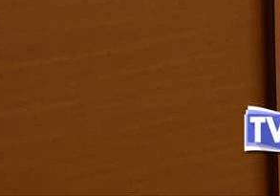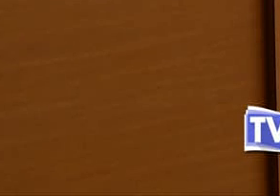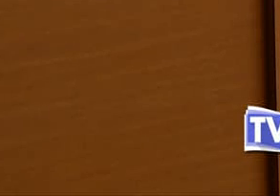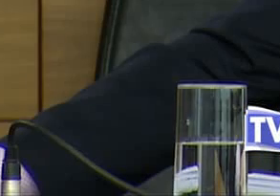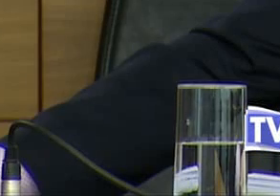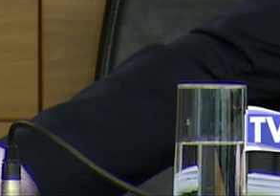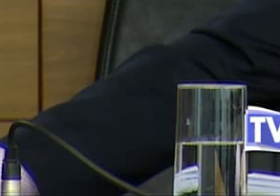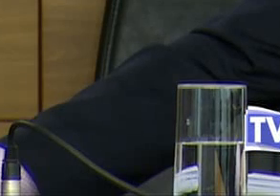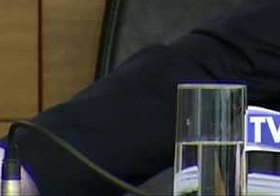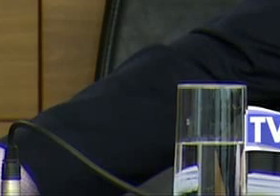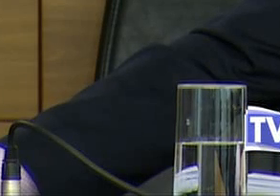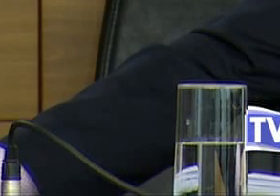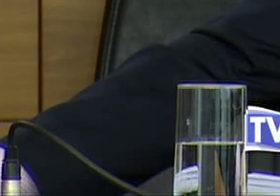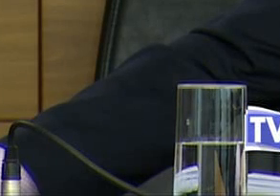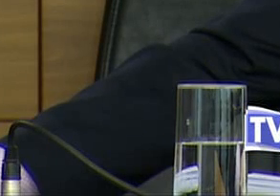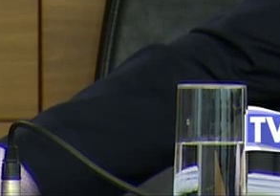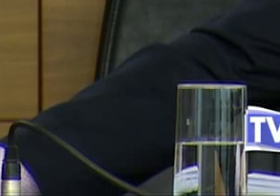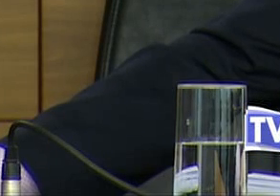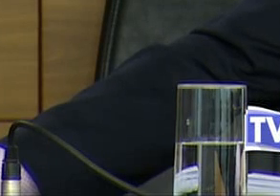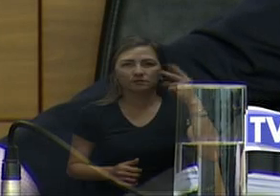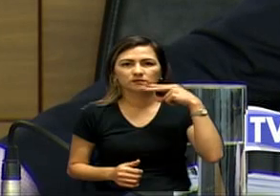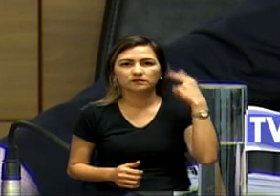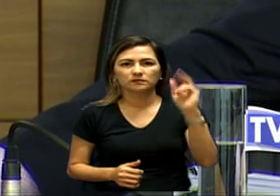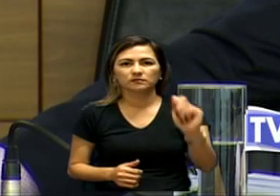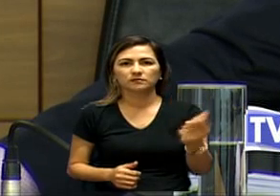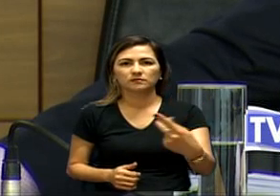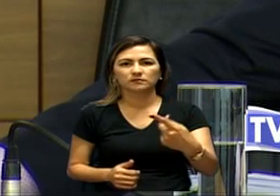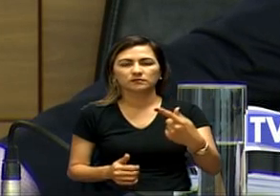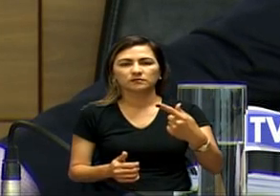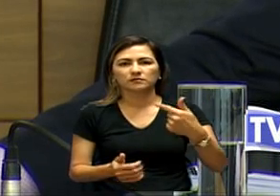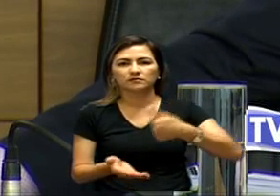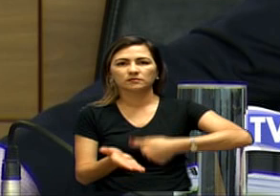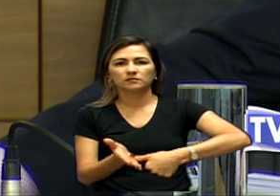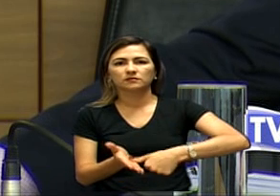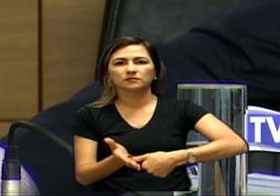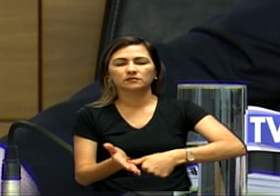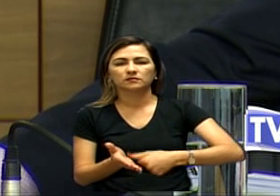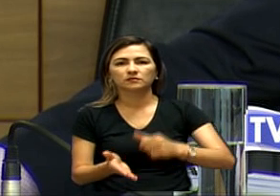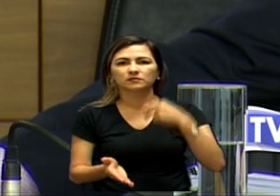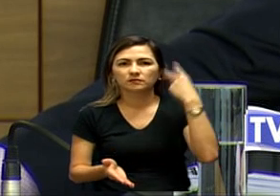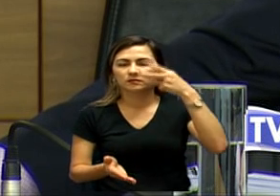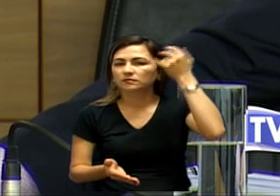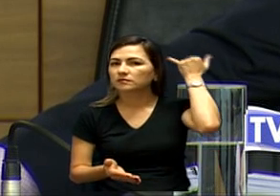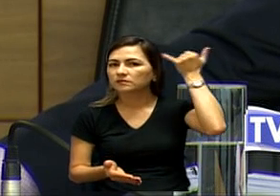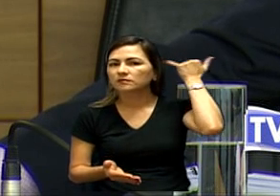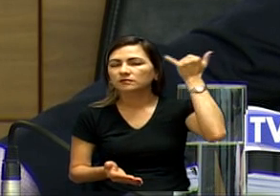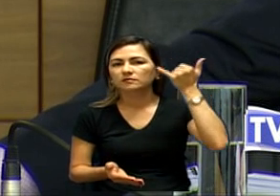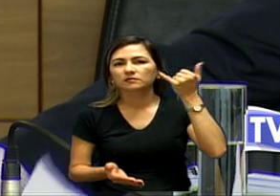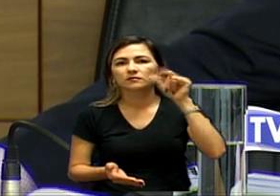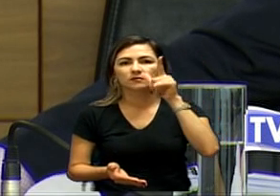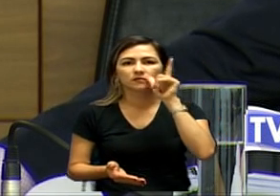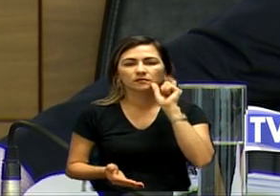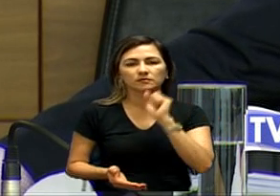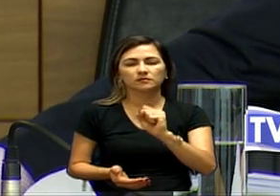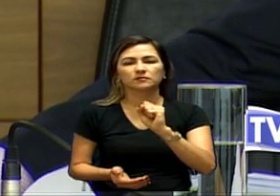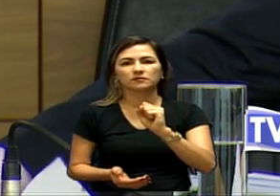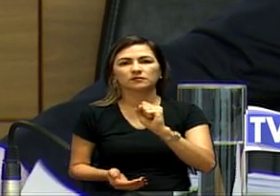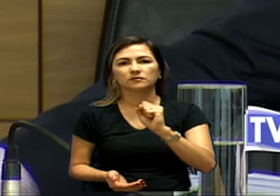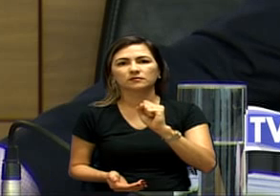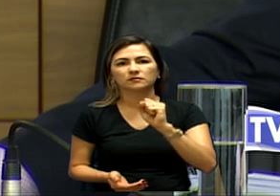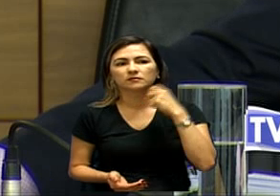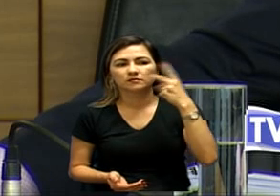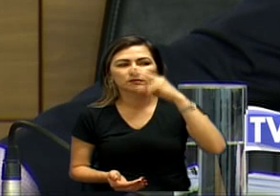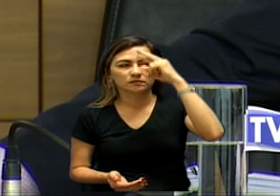Voto, vereador Apolo, vereador Irineu, vereador Luiz Santos, o voto, vereador Rafael